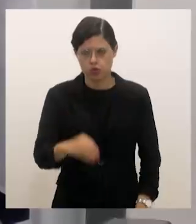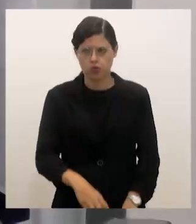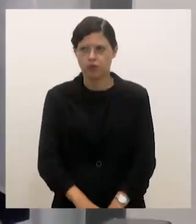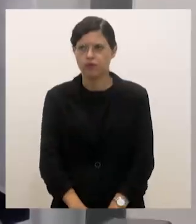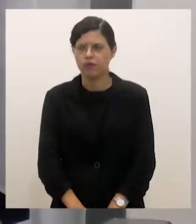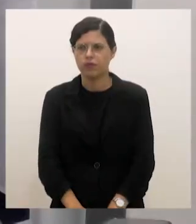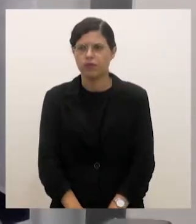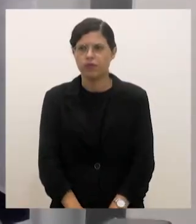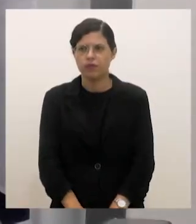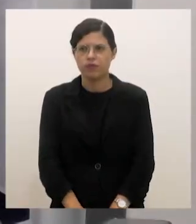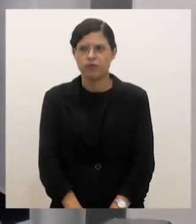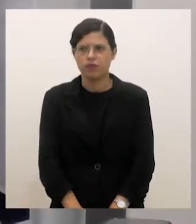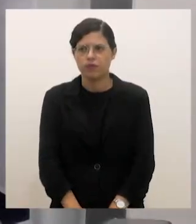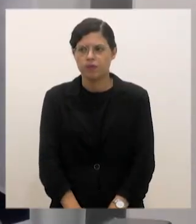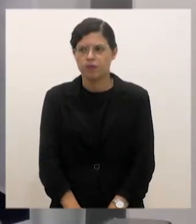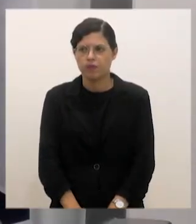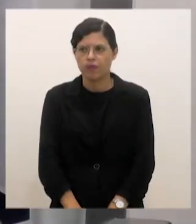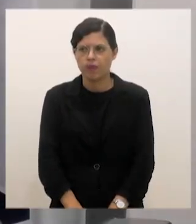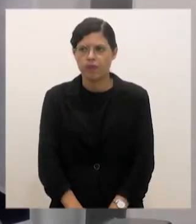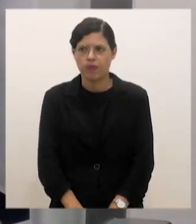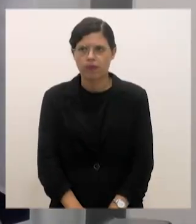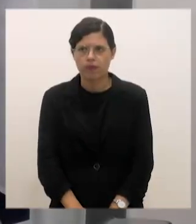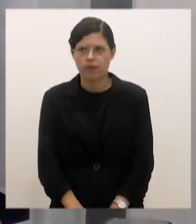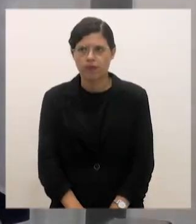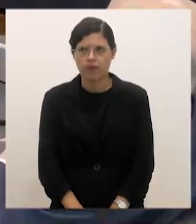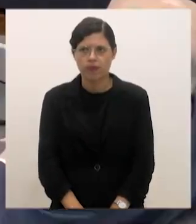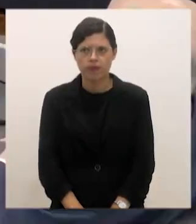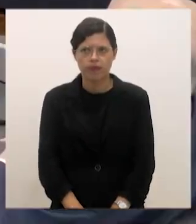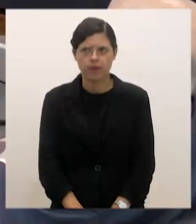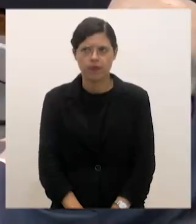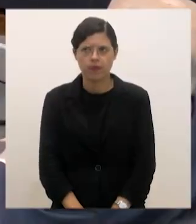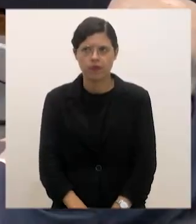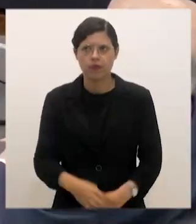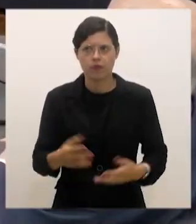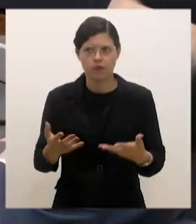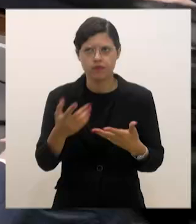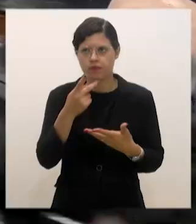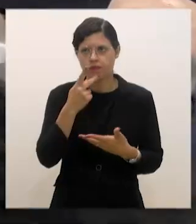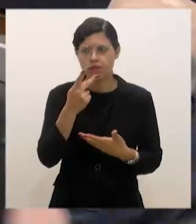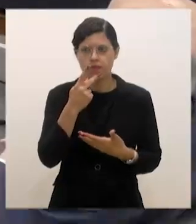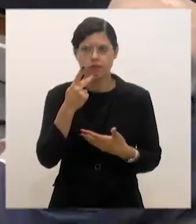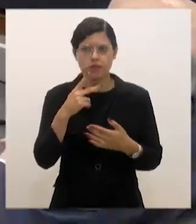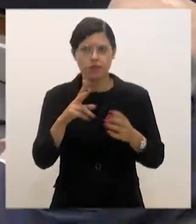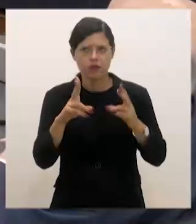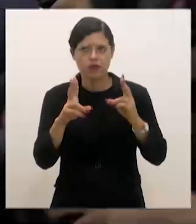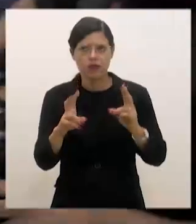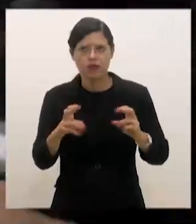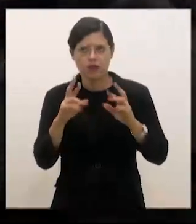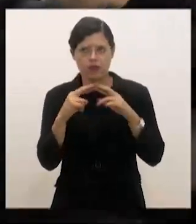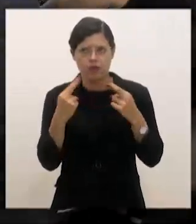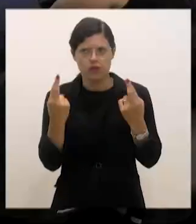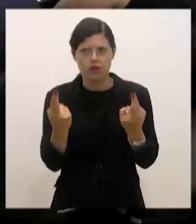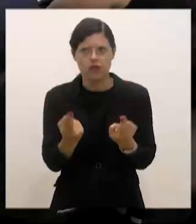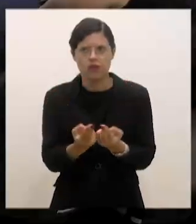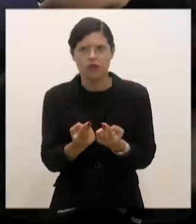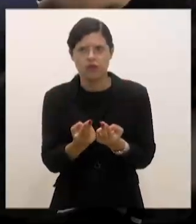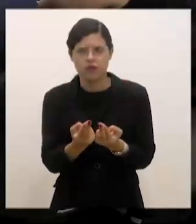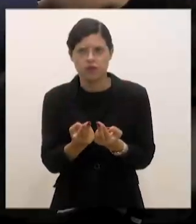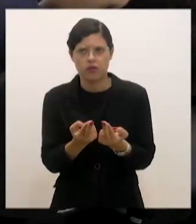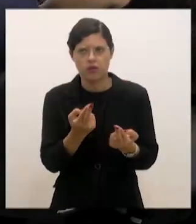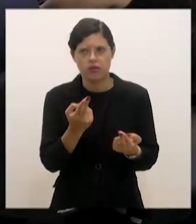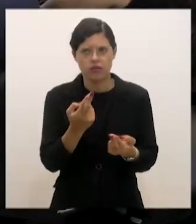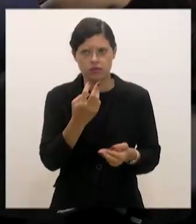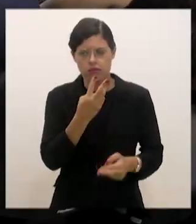antes de mais nada, quero dizer que este assunto, eu estava numa reunião há uns 30 dias ou